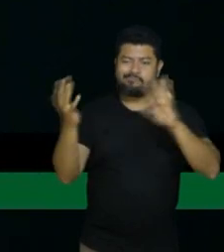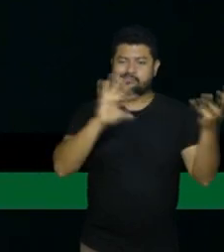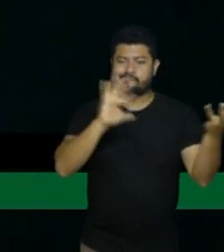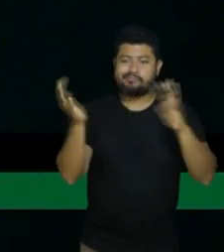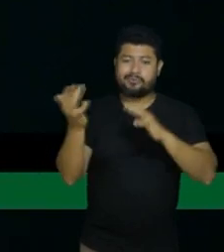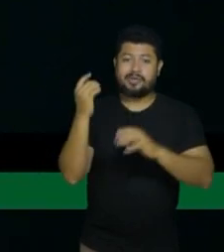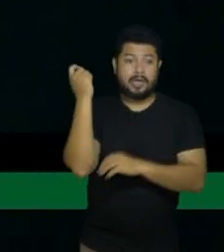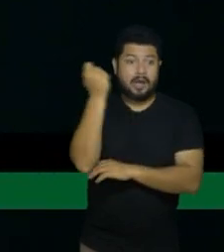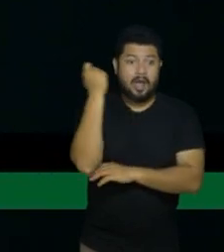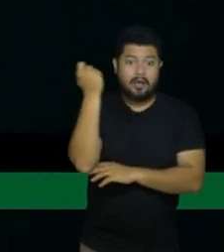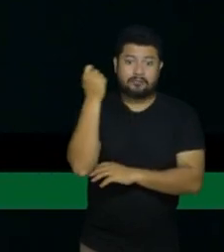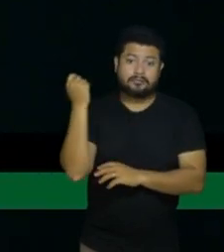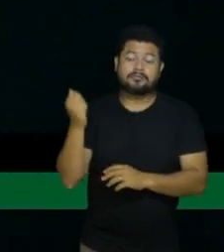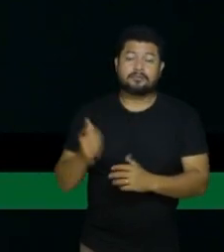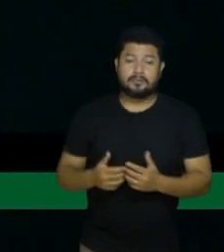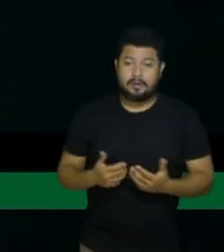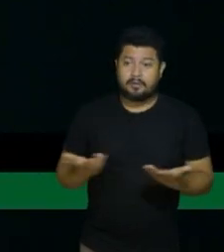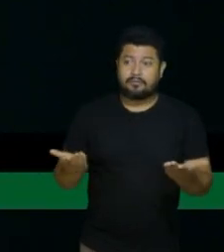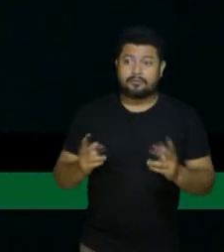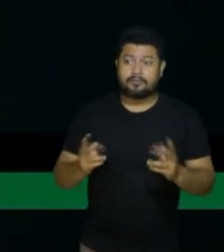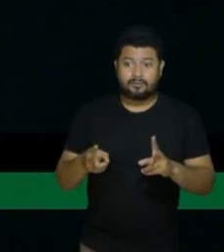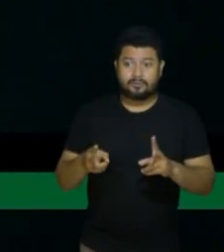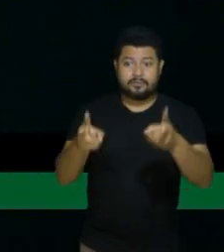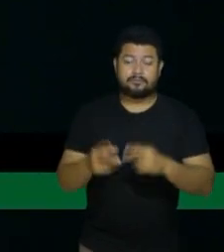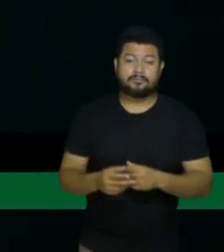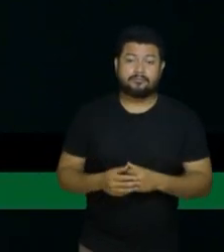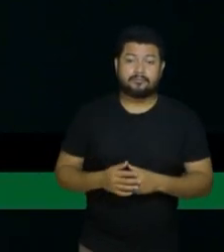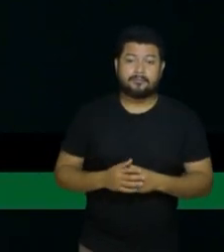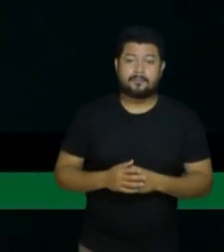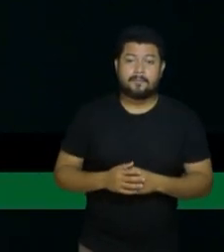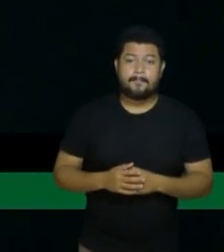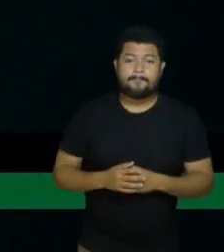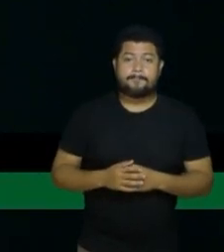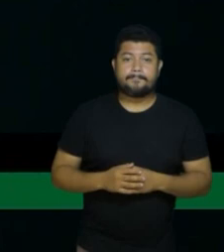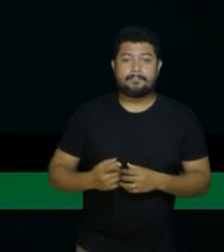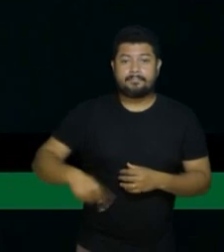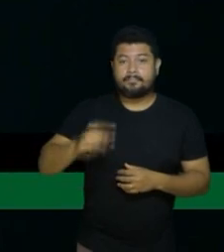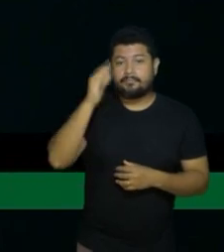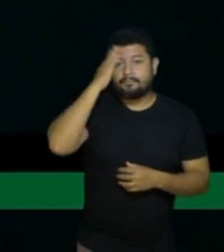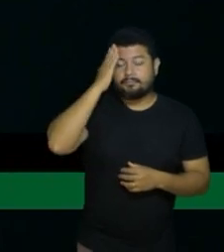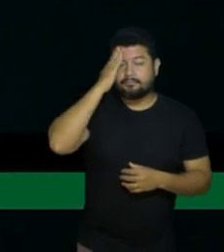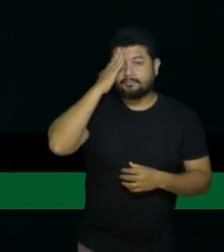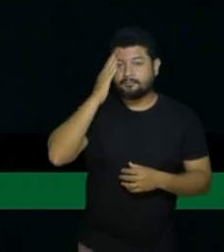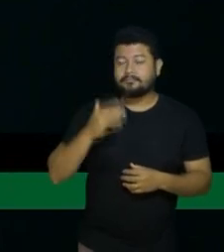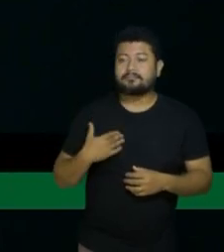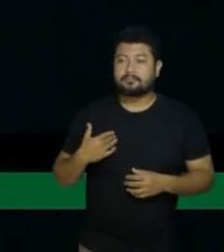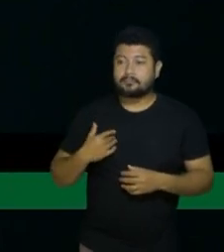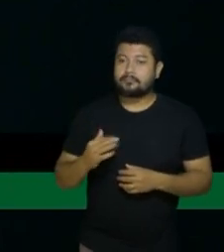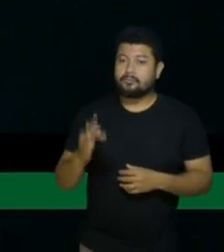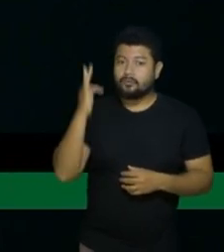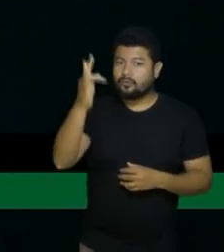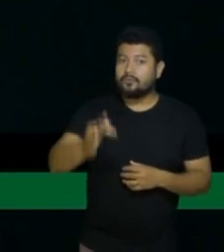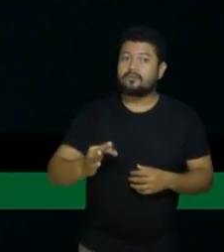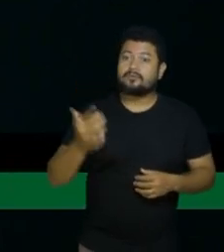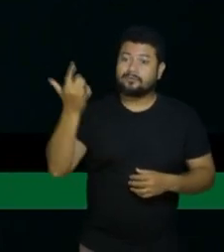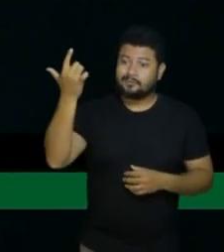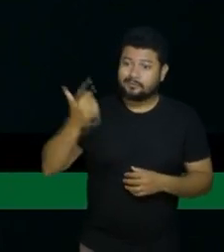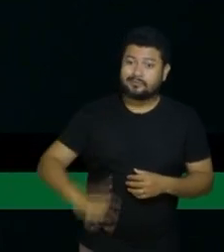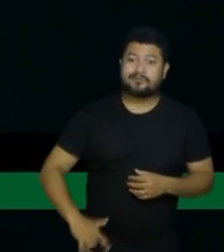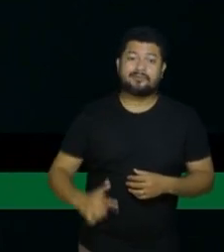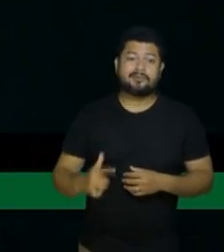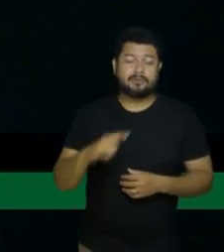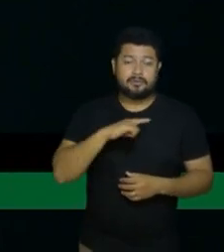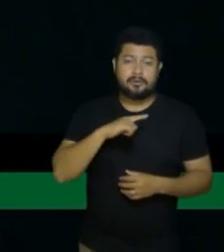cada vez mais intensos e frequentes sabemos que irão se repetir por isso que é fundamental